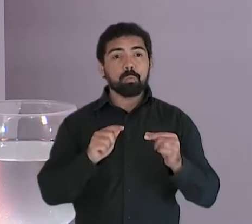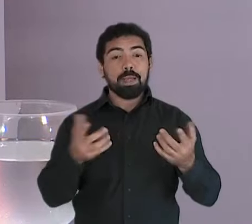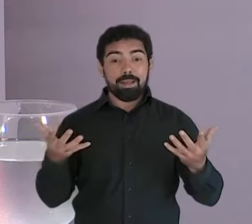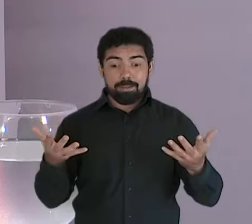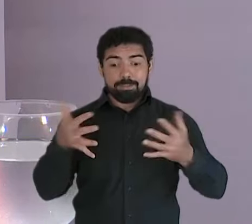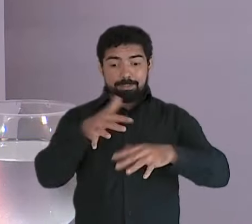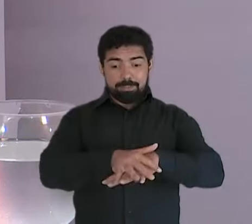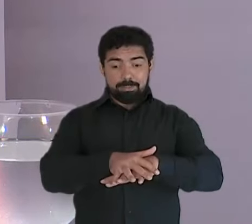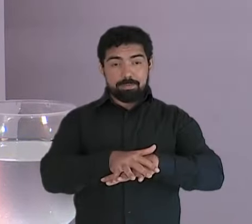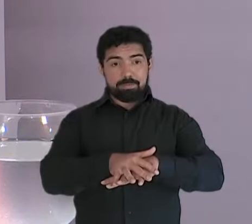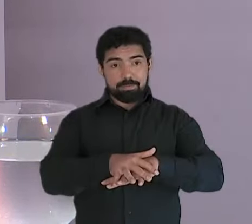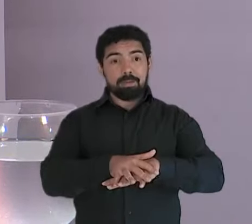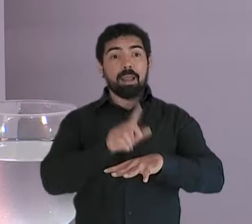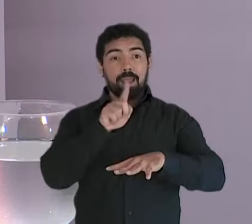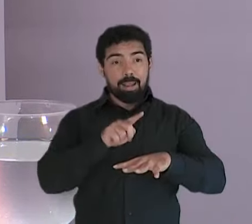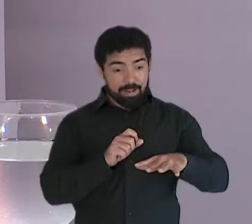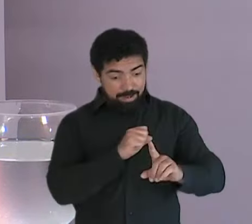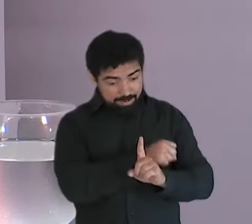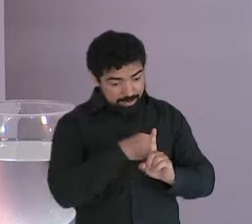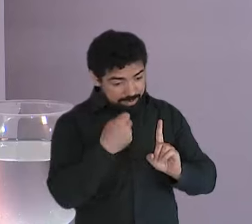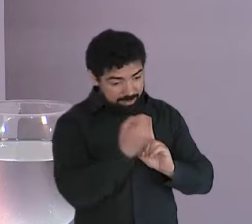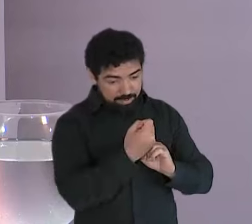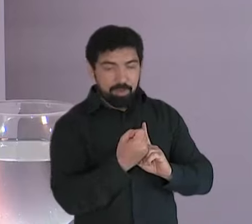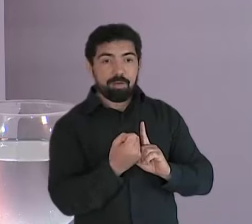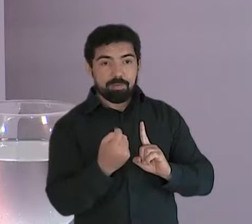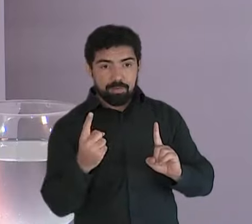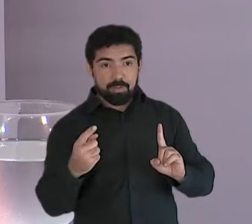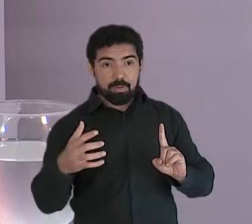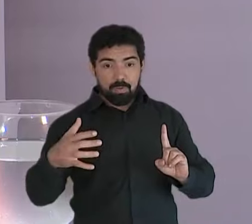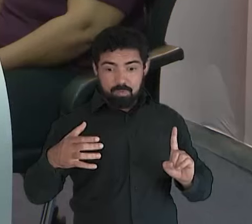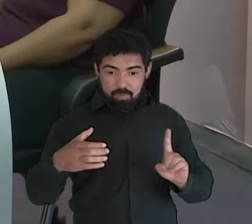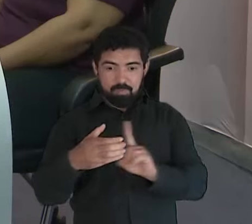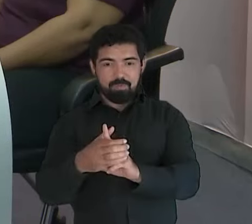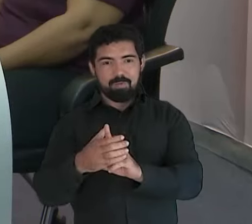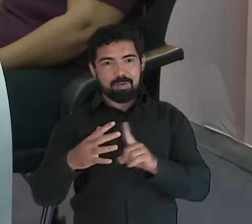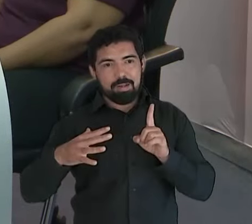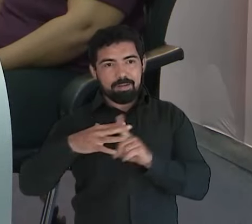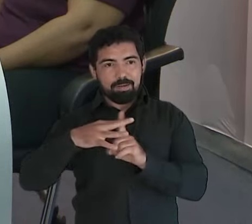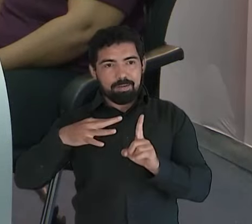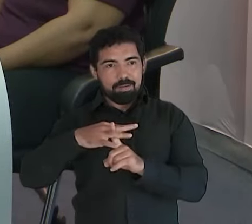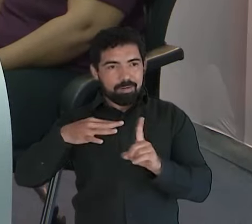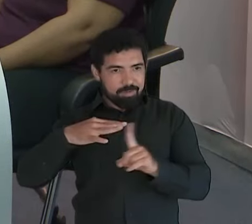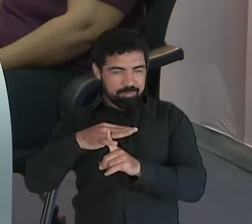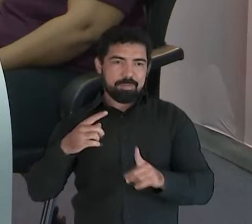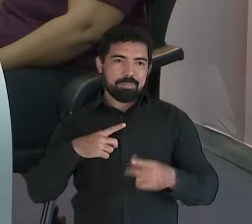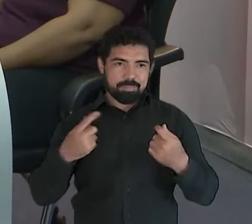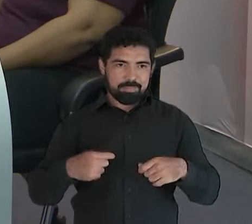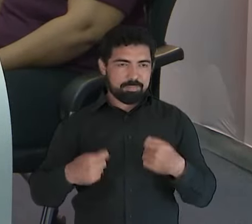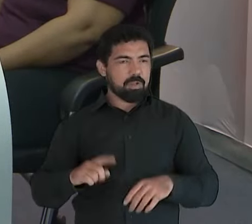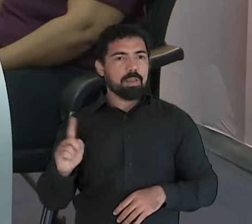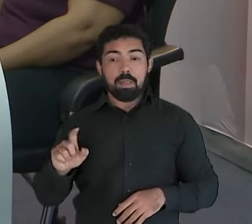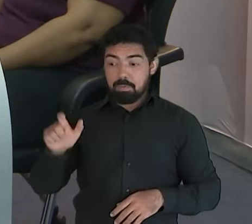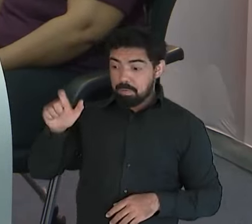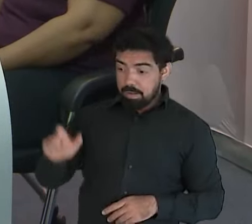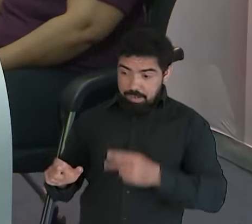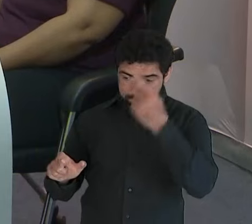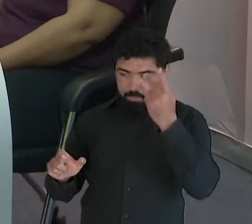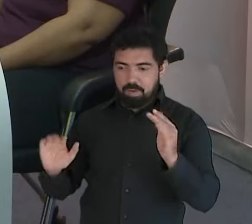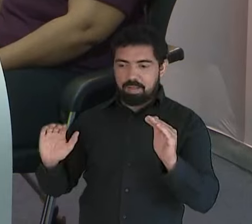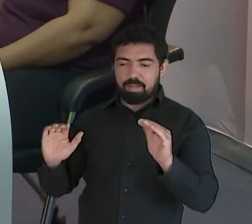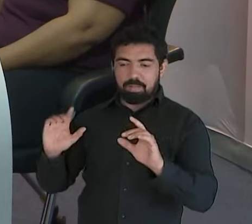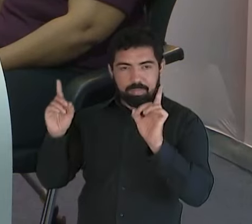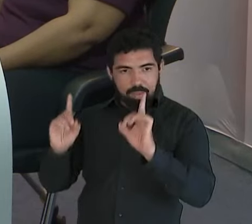é um movimento da sociedade. Exato. E não o contrário, né? E não um esforço exaustivo da pessoa que exatamente. Tem algumas diferenças,